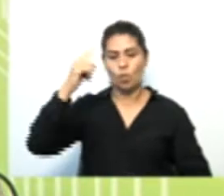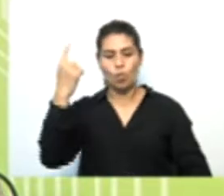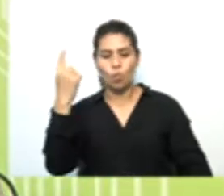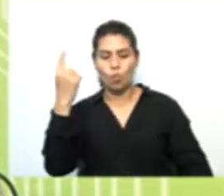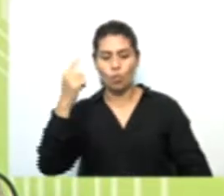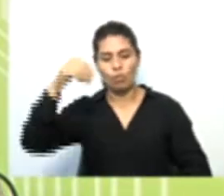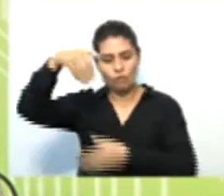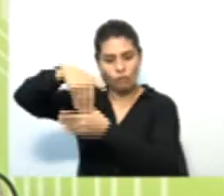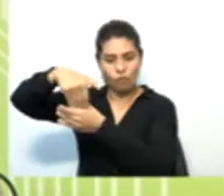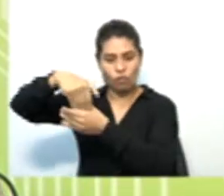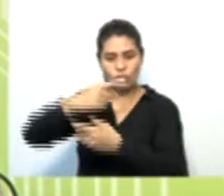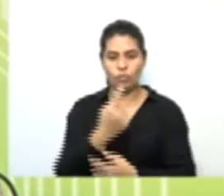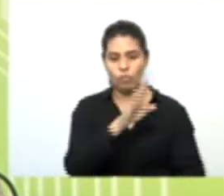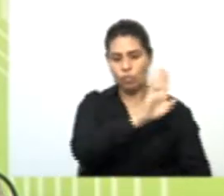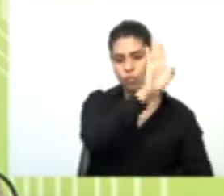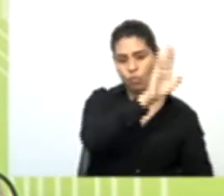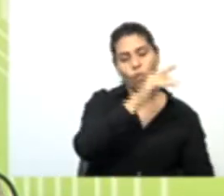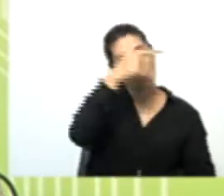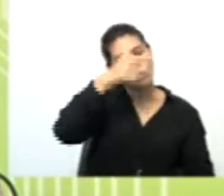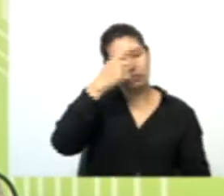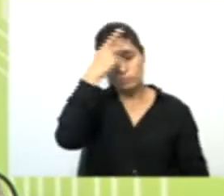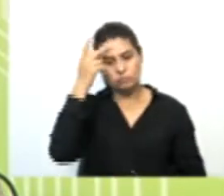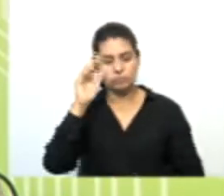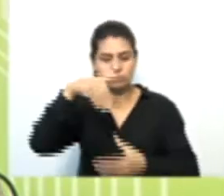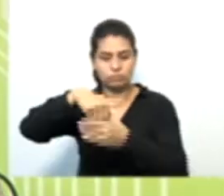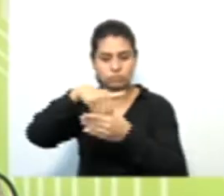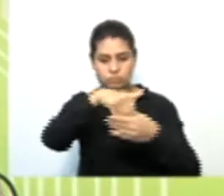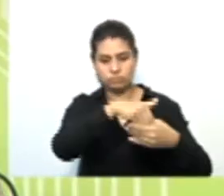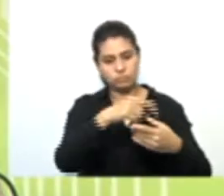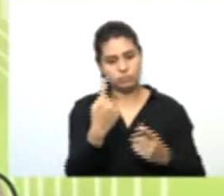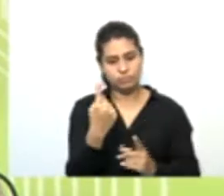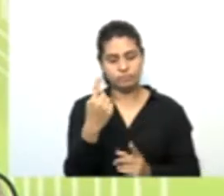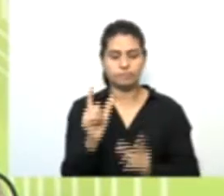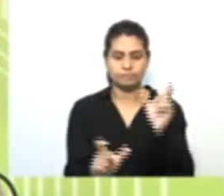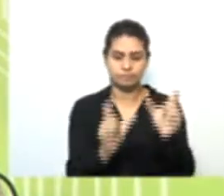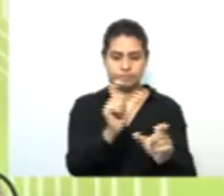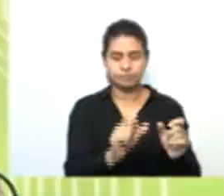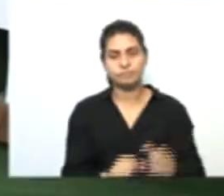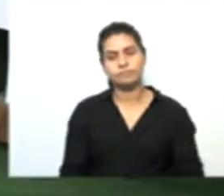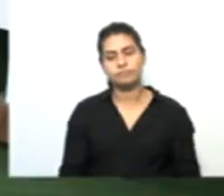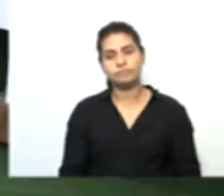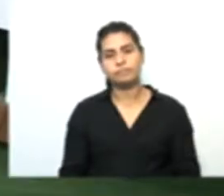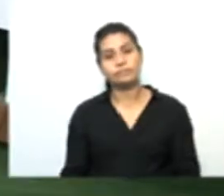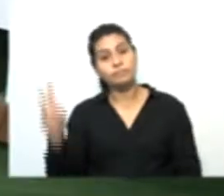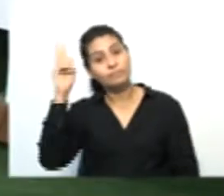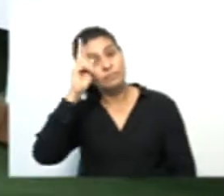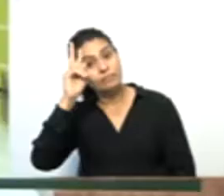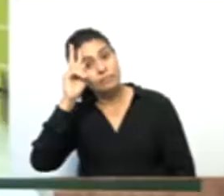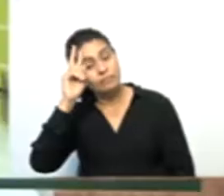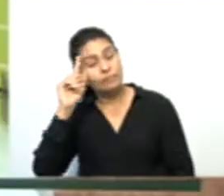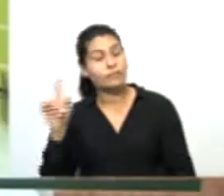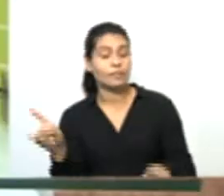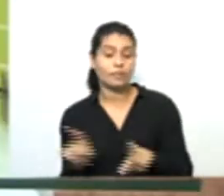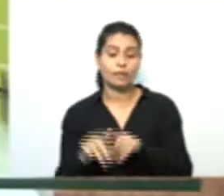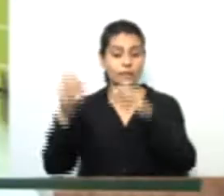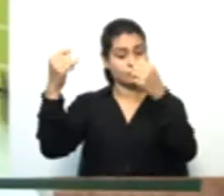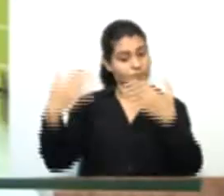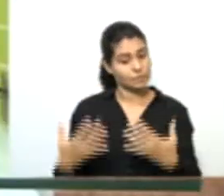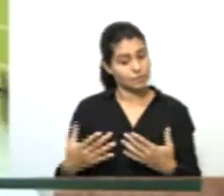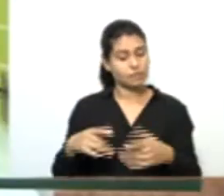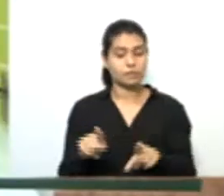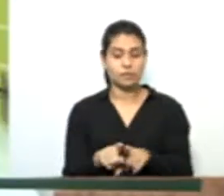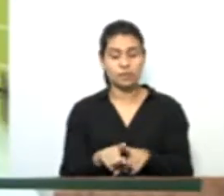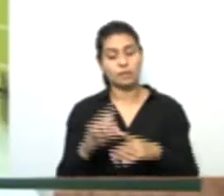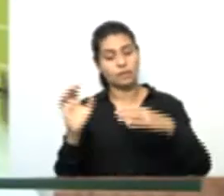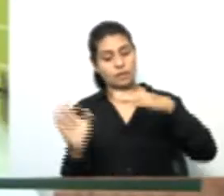uma pessoa, um pensamento bastante democrático. Né? Lembramos então, com essa fala da professora Denise, que